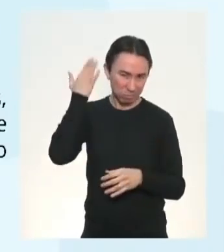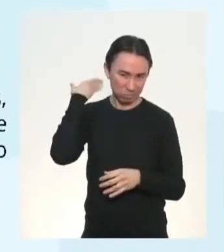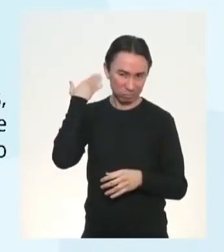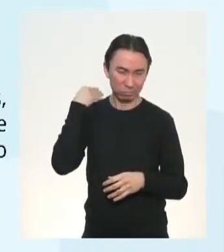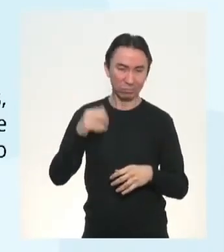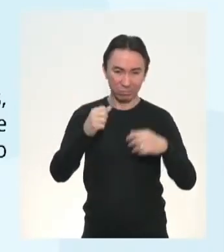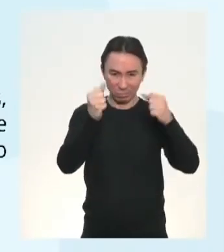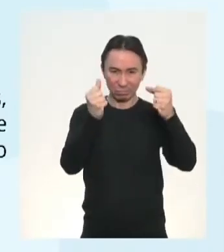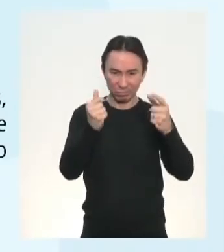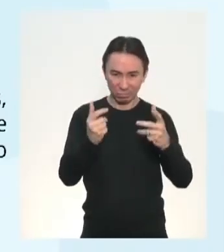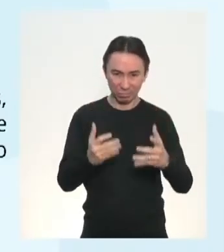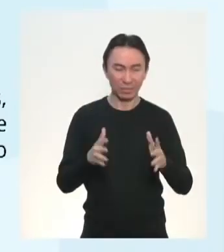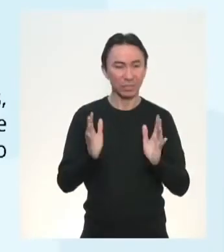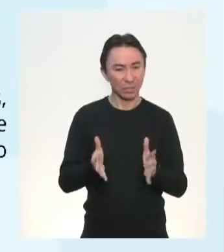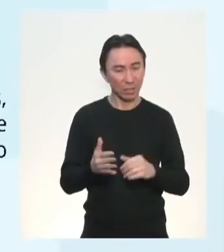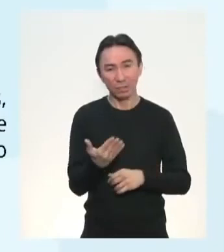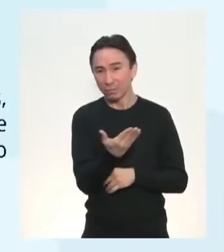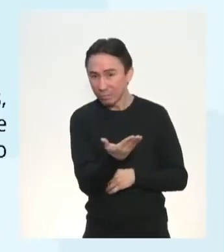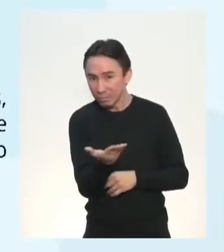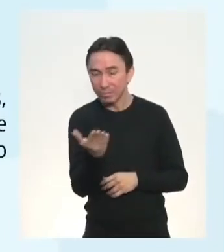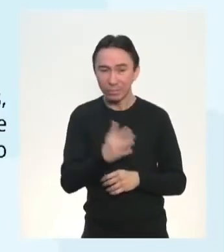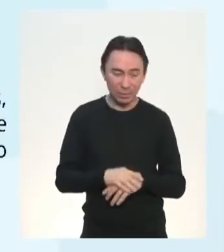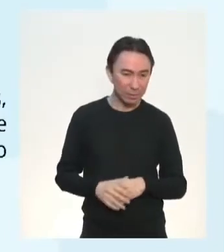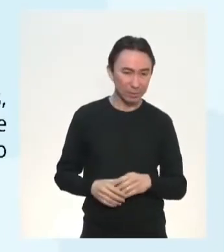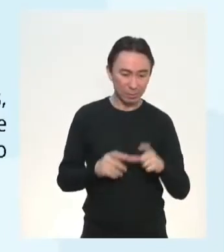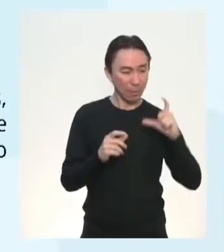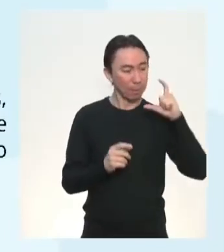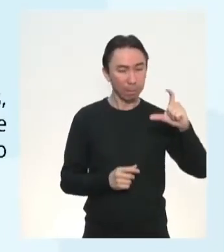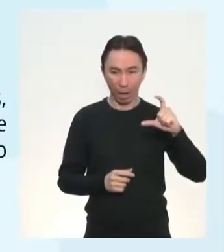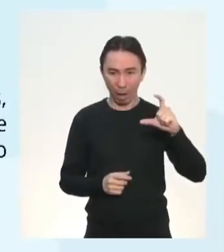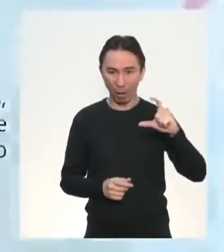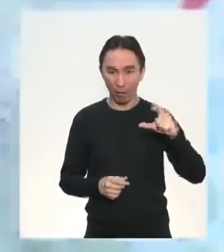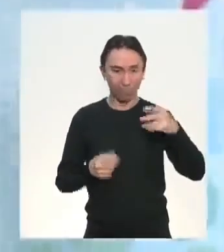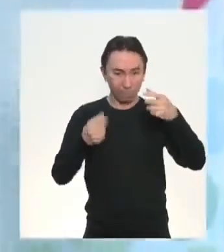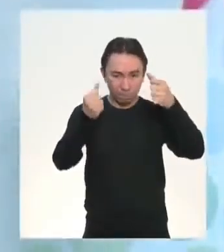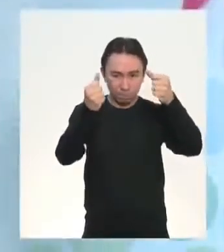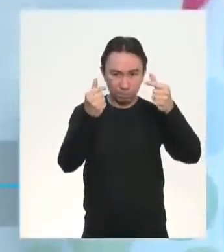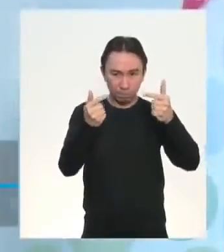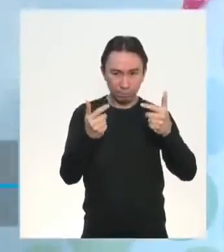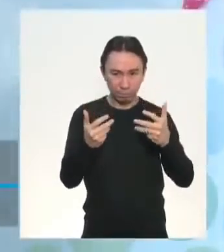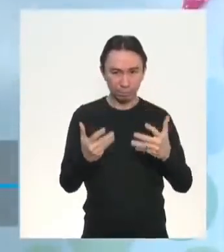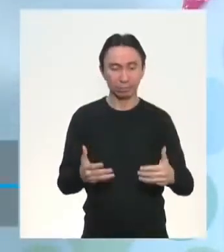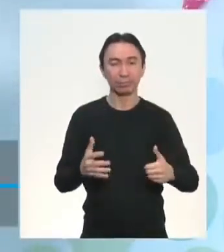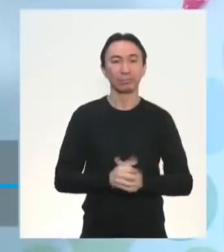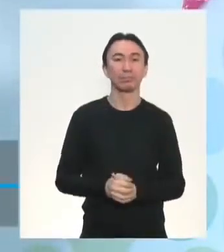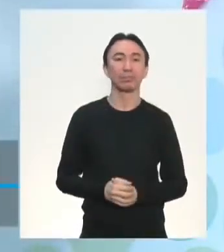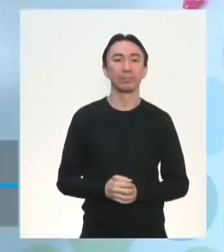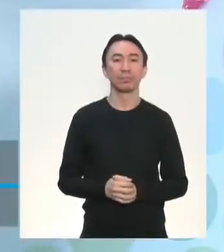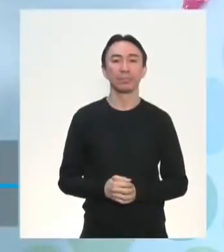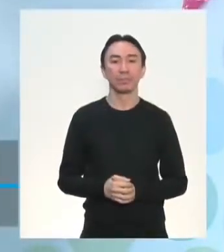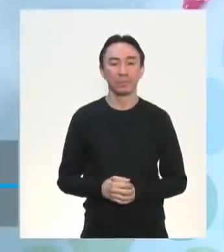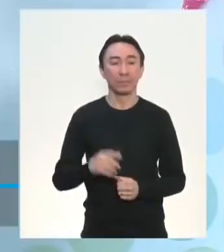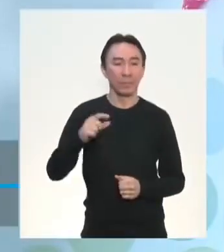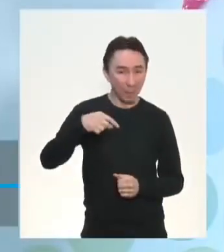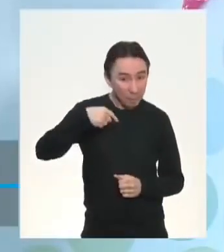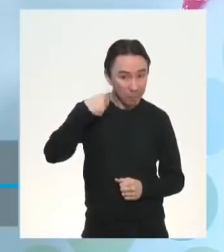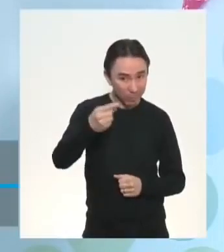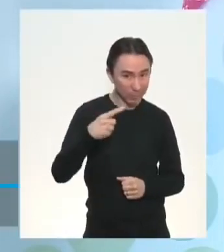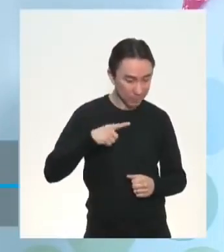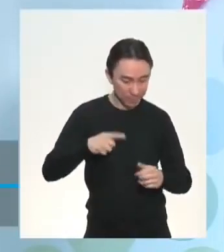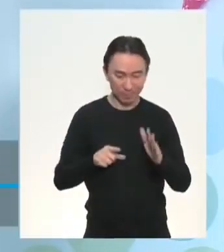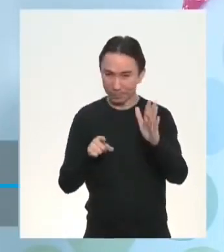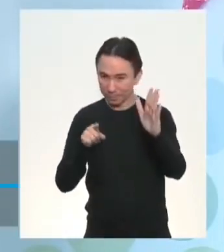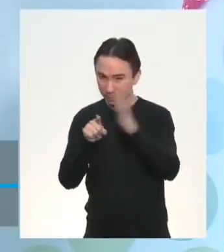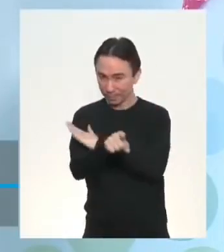eles continuam desenvolvendo aí o parágrafo, ok? Quer complementar, colocar alguma coisa aí? Tudo bem. Não? Então, vamos para a segunda